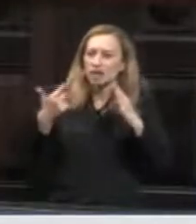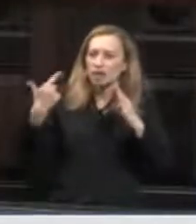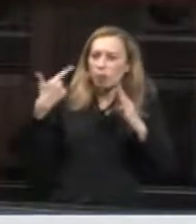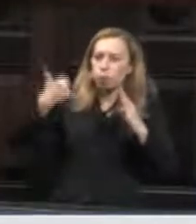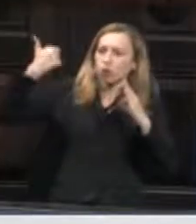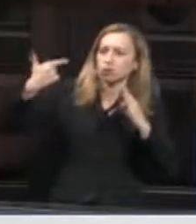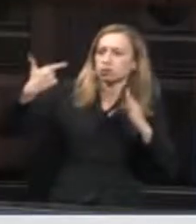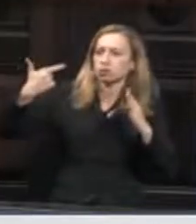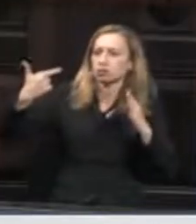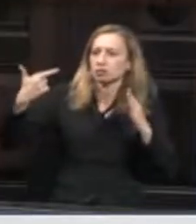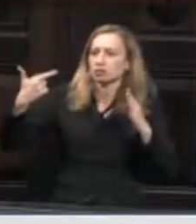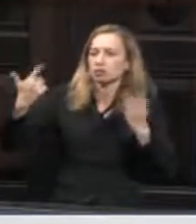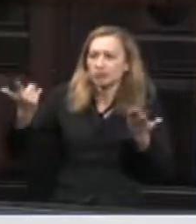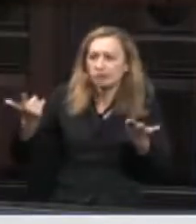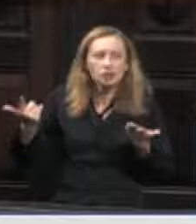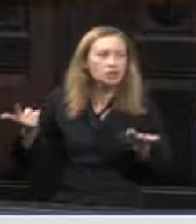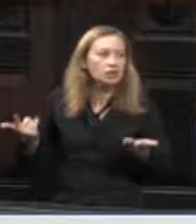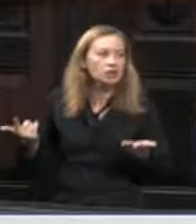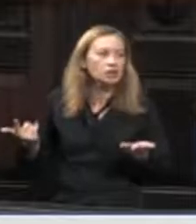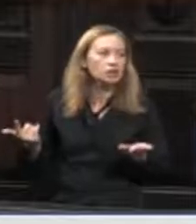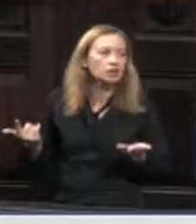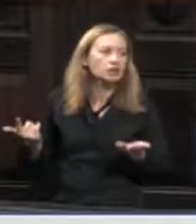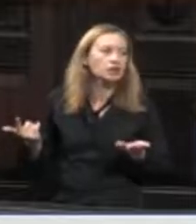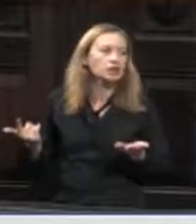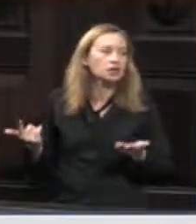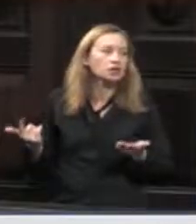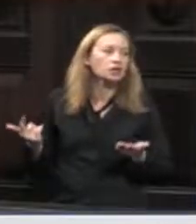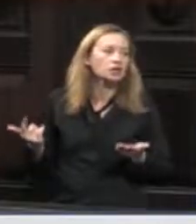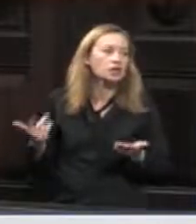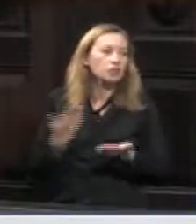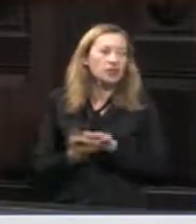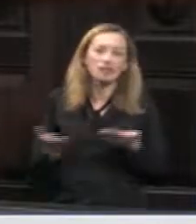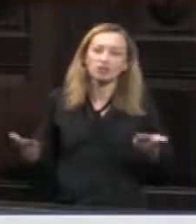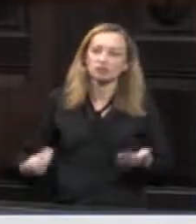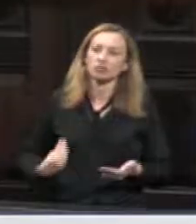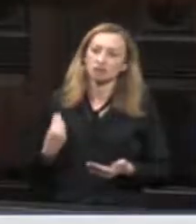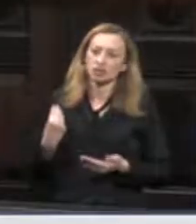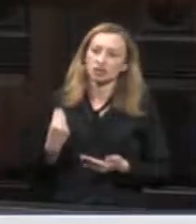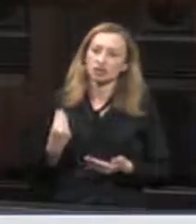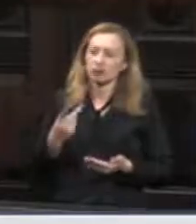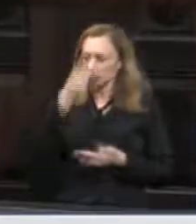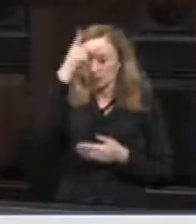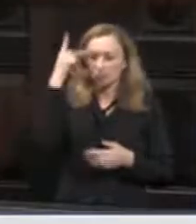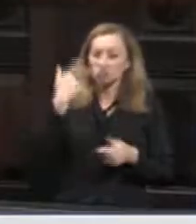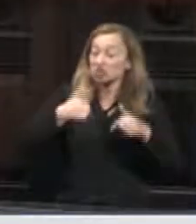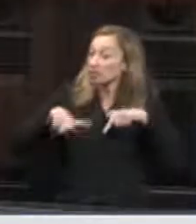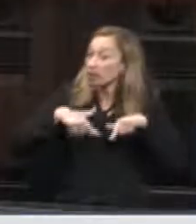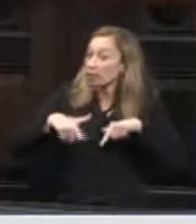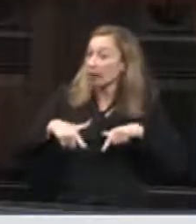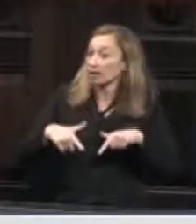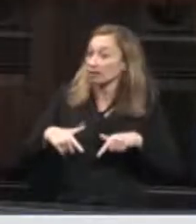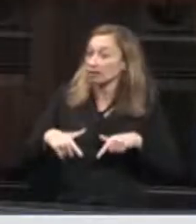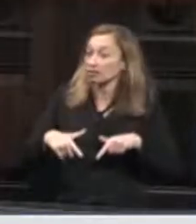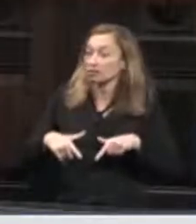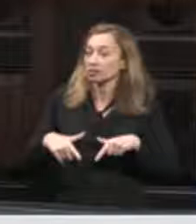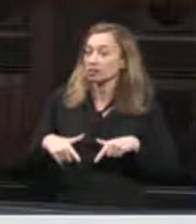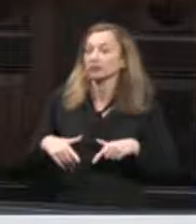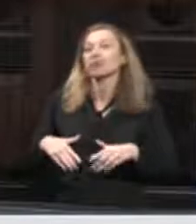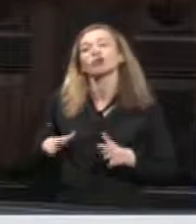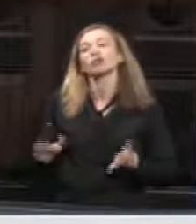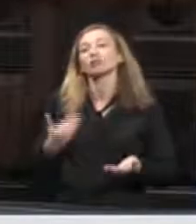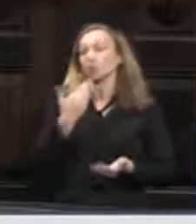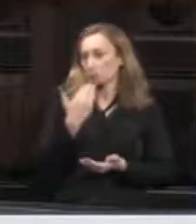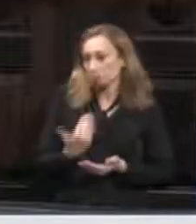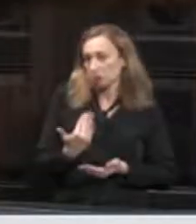por uma bala e ceifada a sua vida, gente que produz para a nossa sociedade, gente honrada. Fica aqui o meu